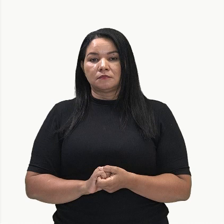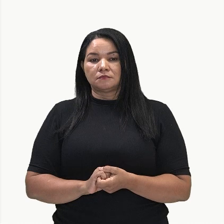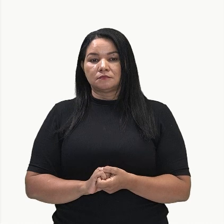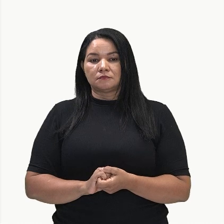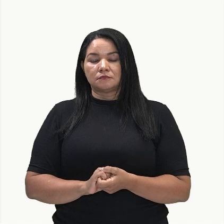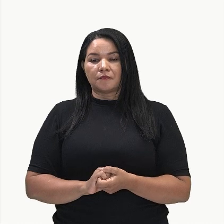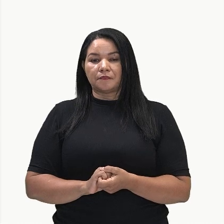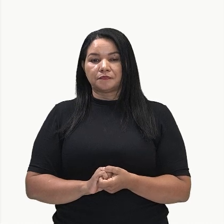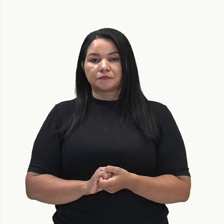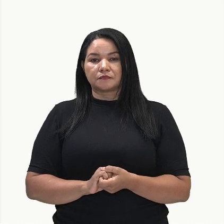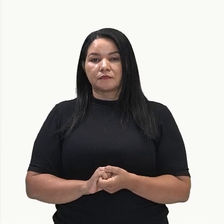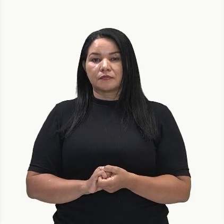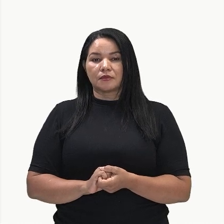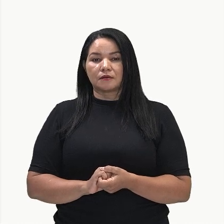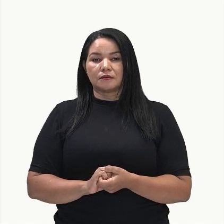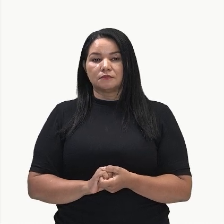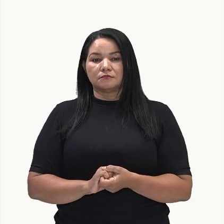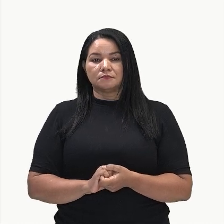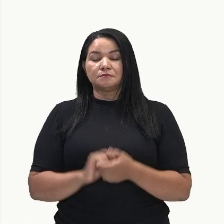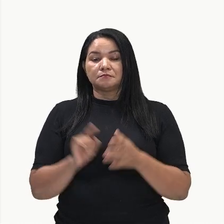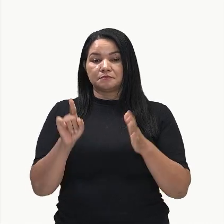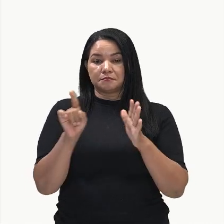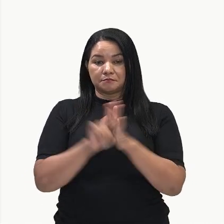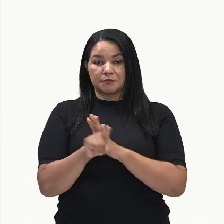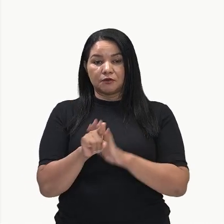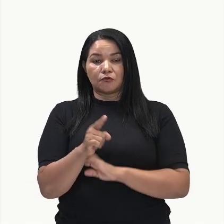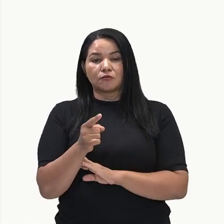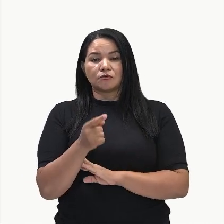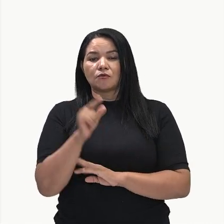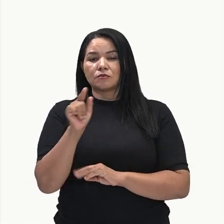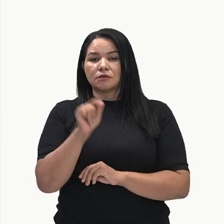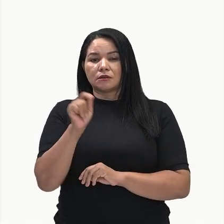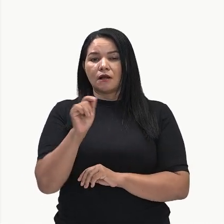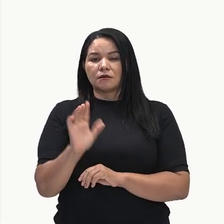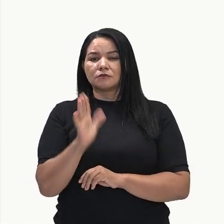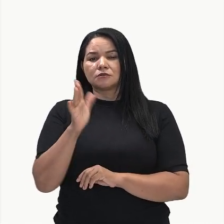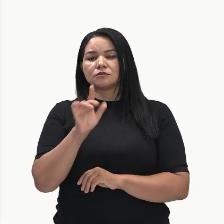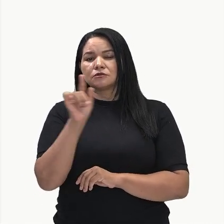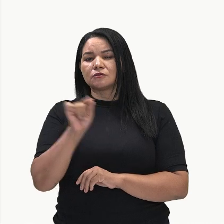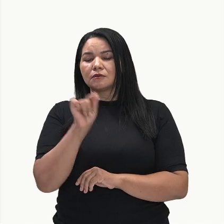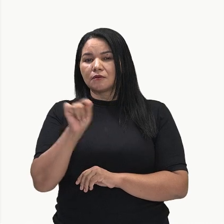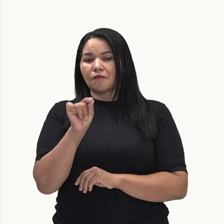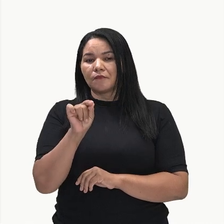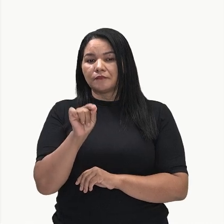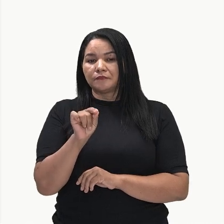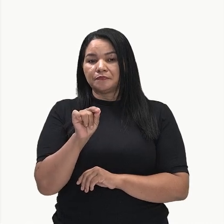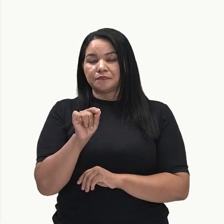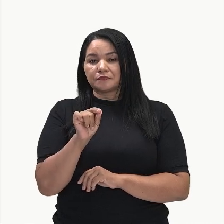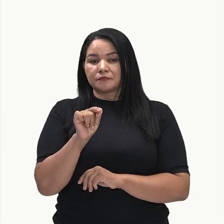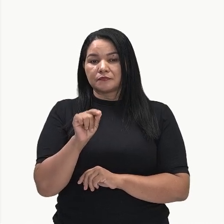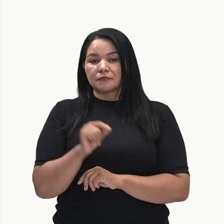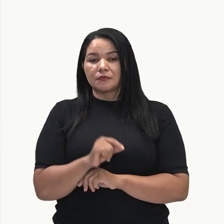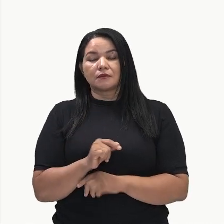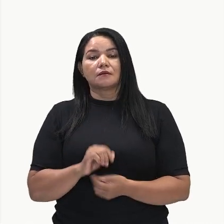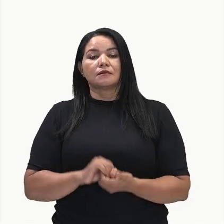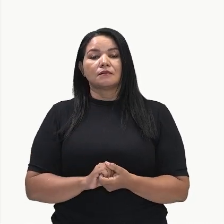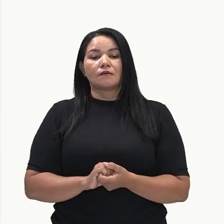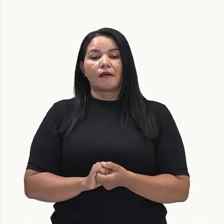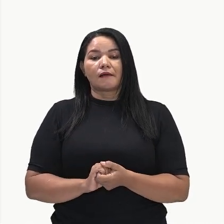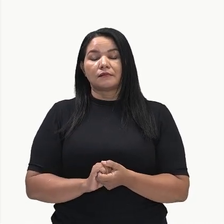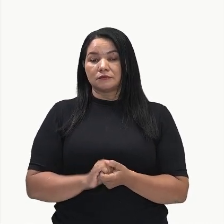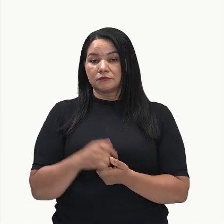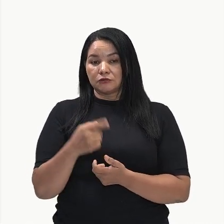reía tanto. Olha, a primeira pergunta é, o que foi que aconteceu? O que foi que aconteceu mesmo que te ha sucedido? A